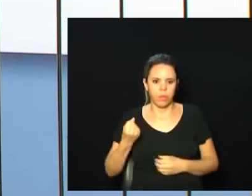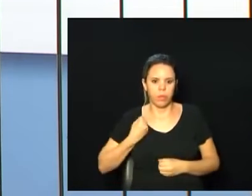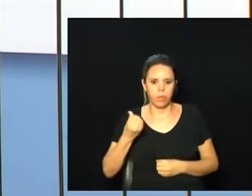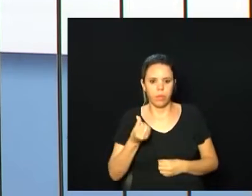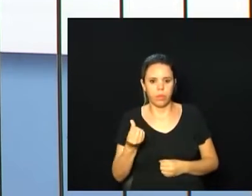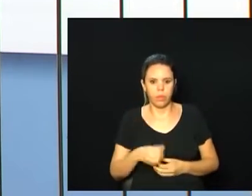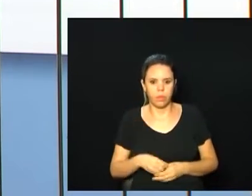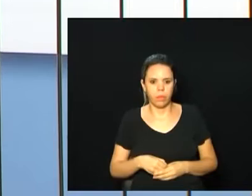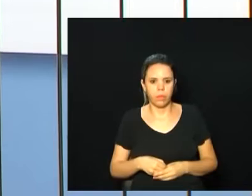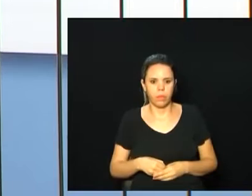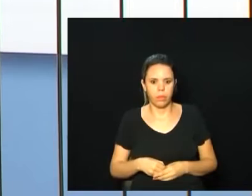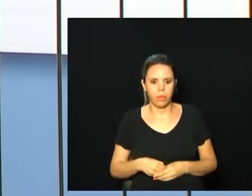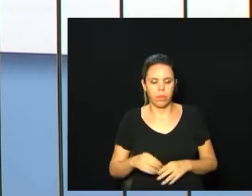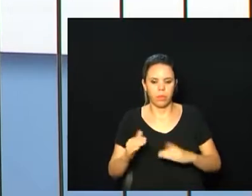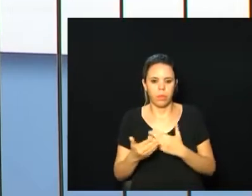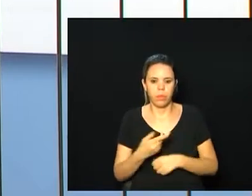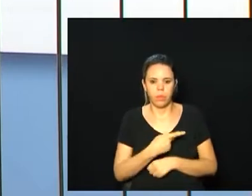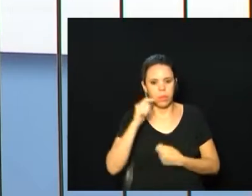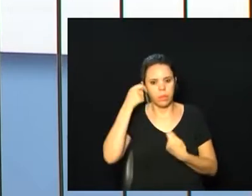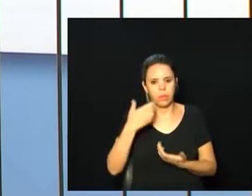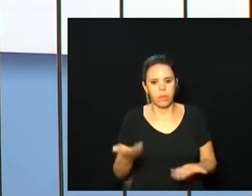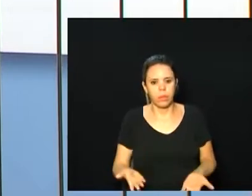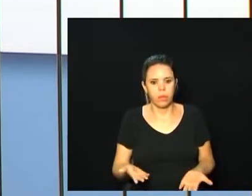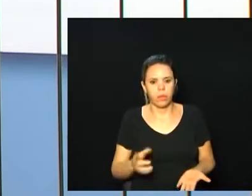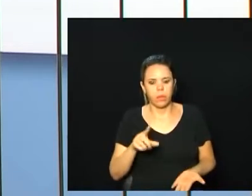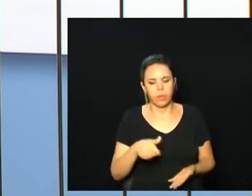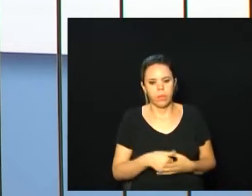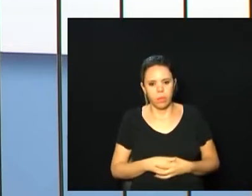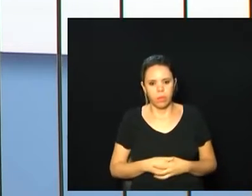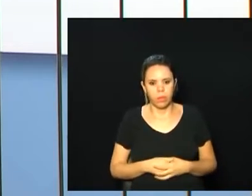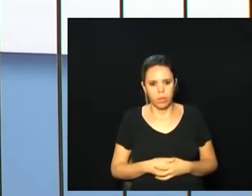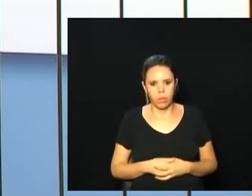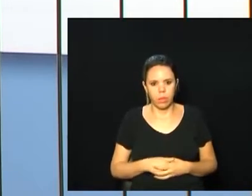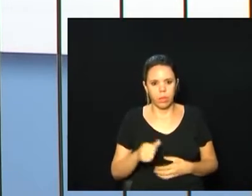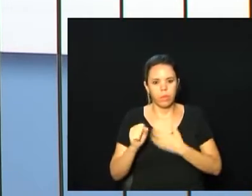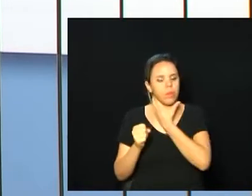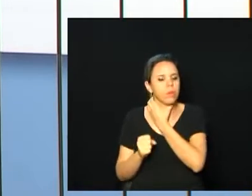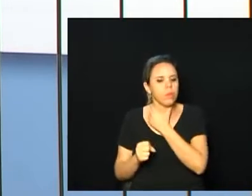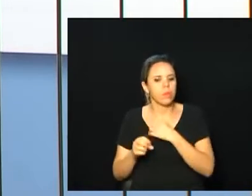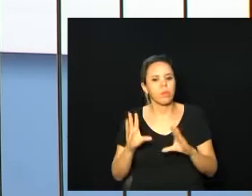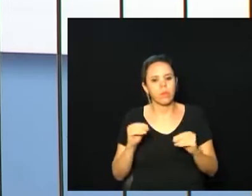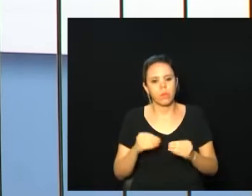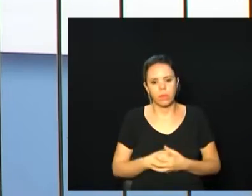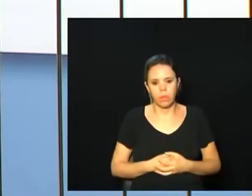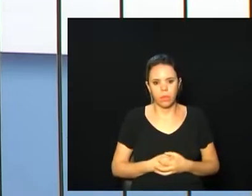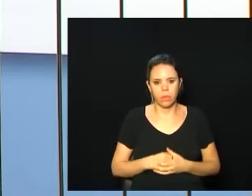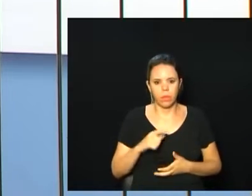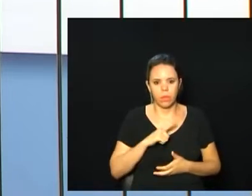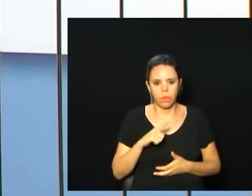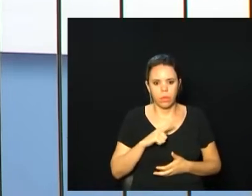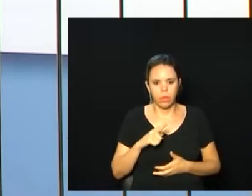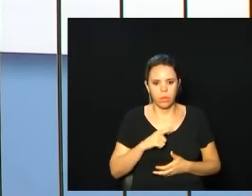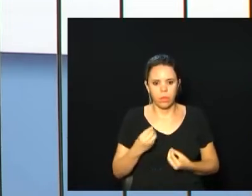número 66, no bairro Ponte Preta. E depois, a partir das 8 horas da noite, nós temos aí